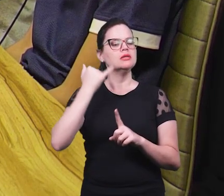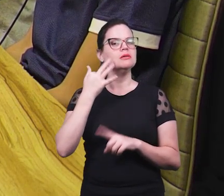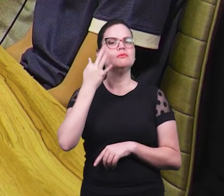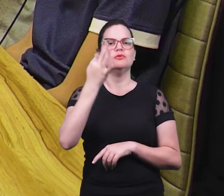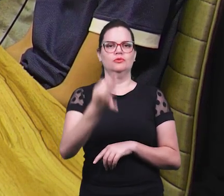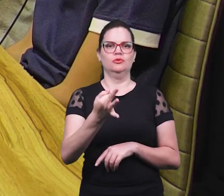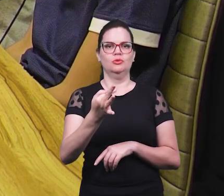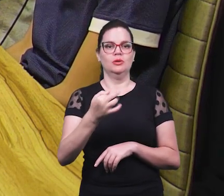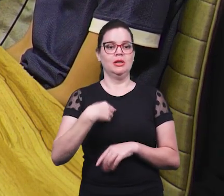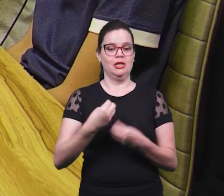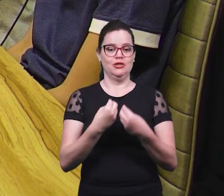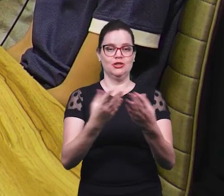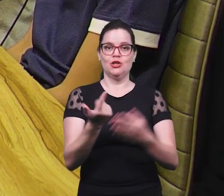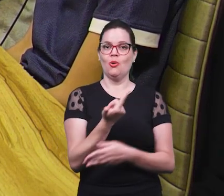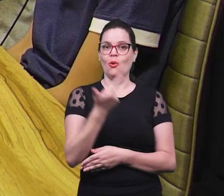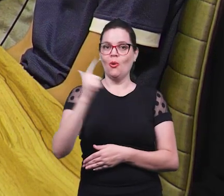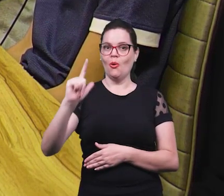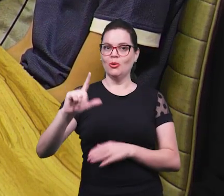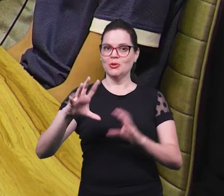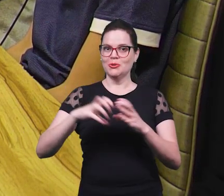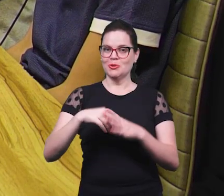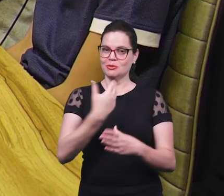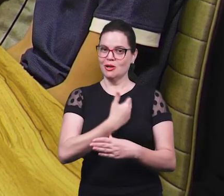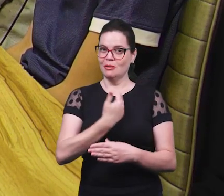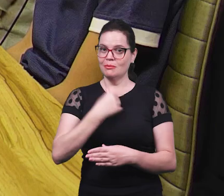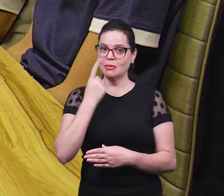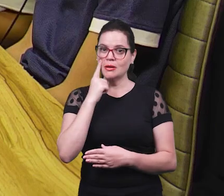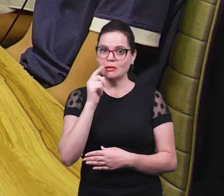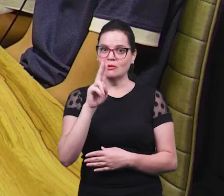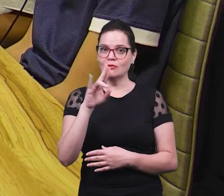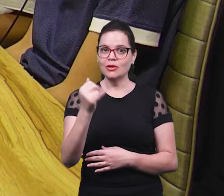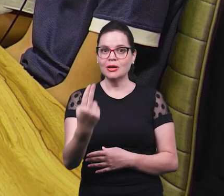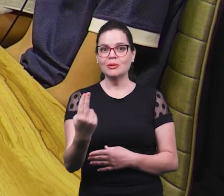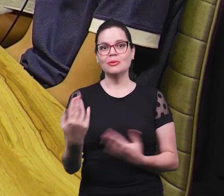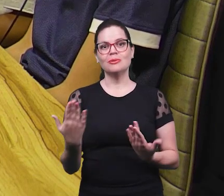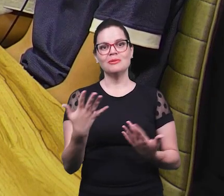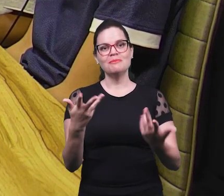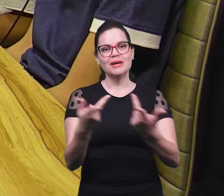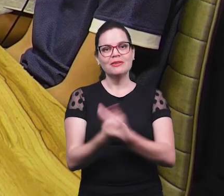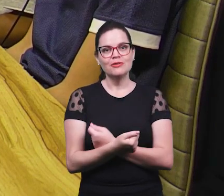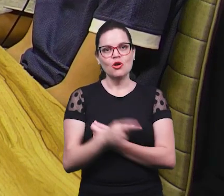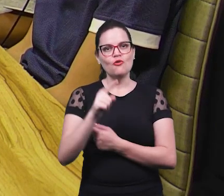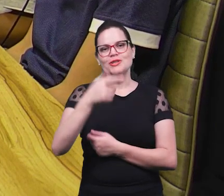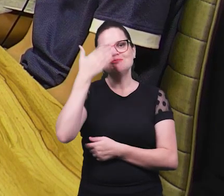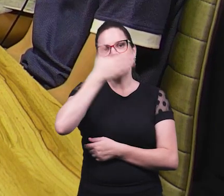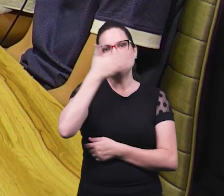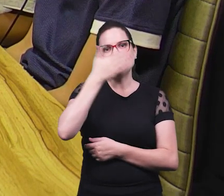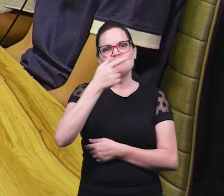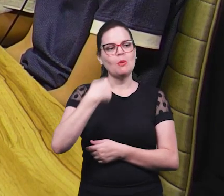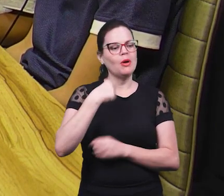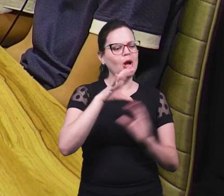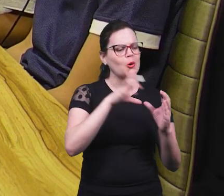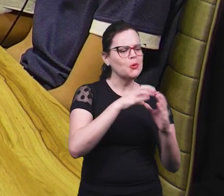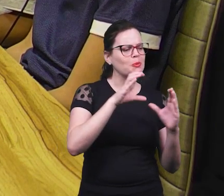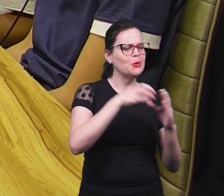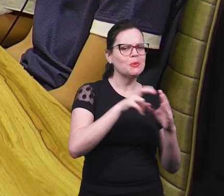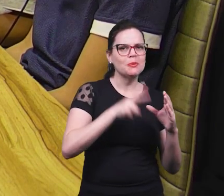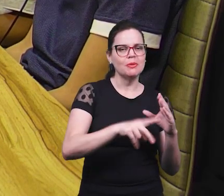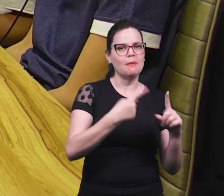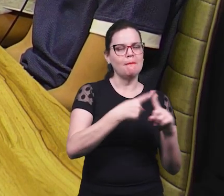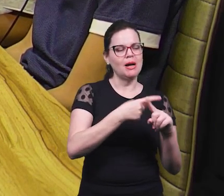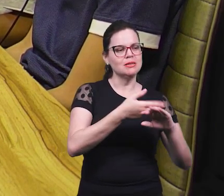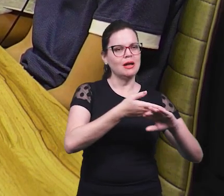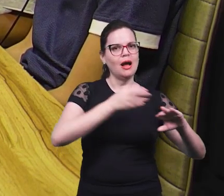abriu outras amizades para você. Ele fez você ver um outro lado que você não estava vendo. Ele te deu uma